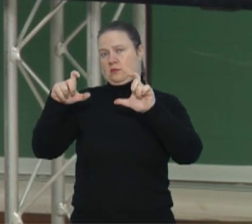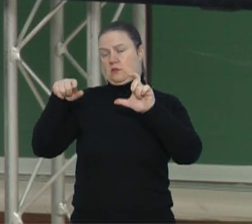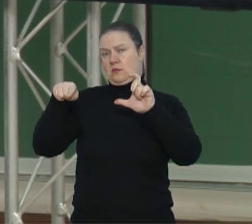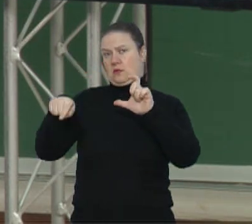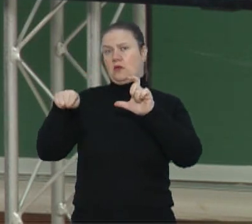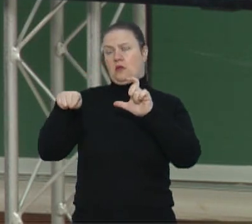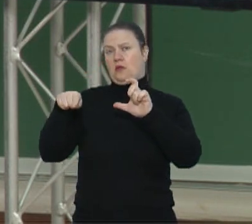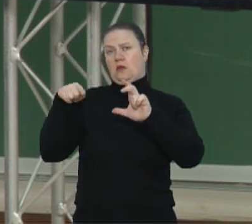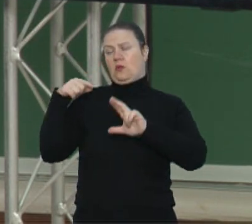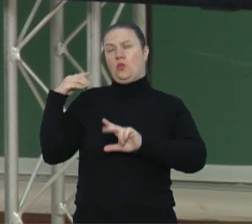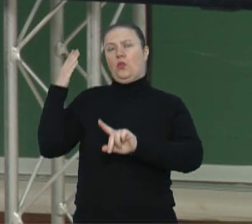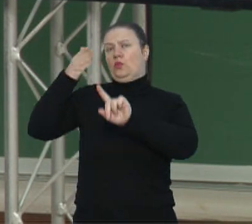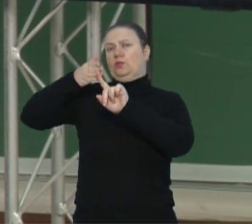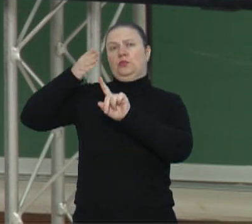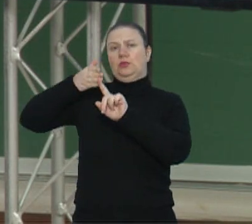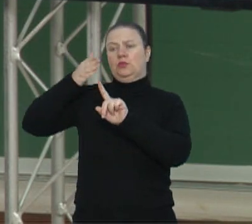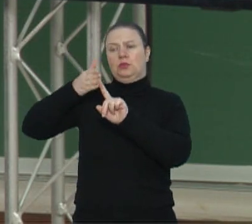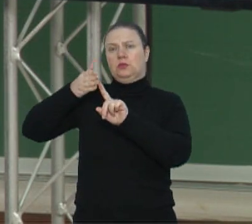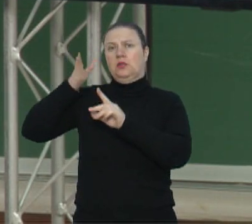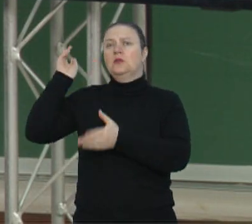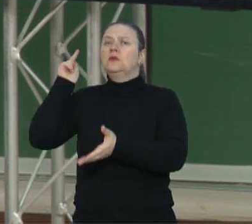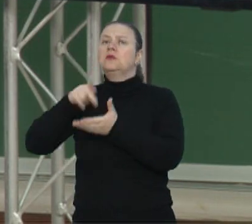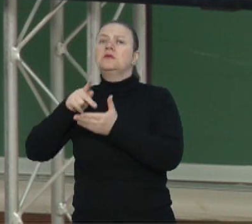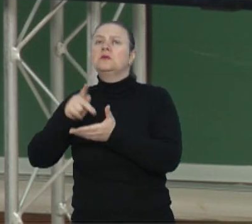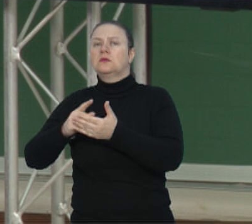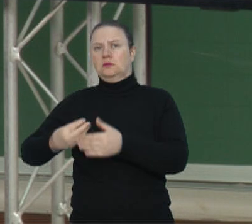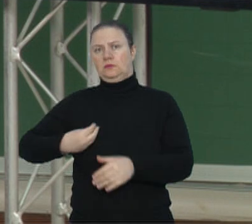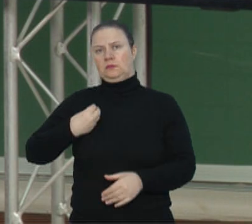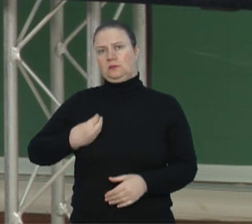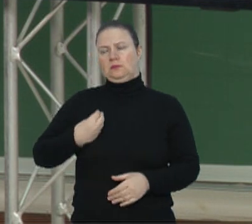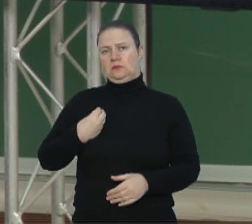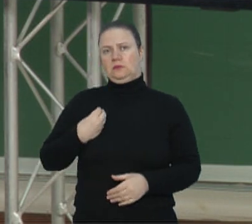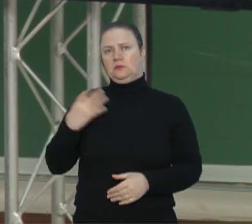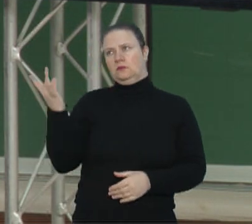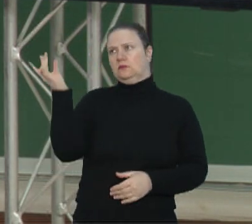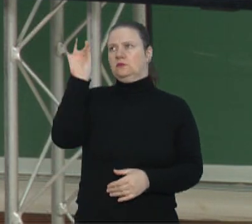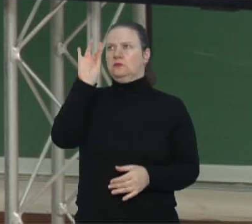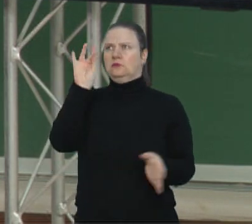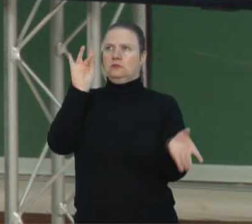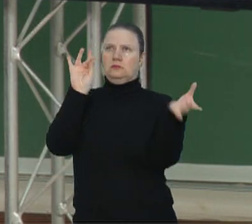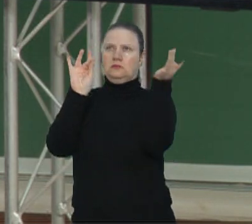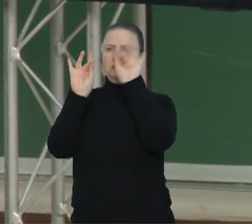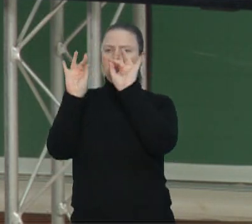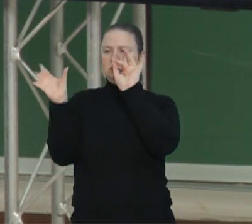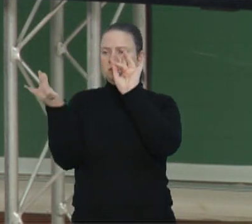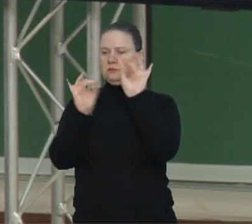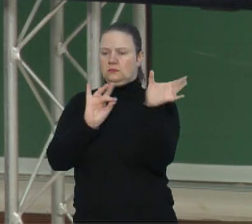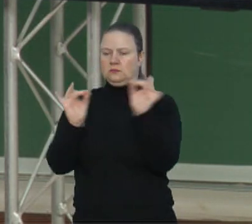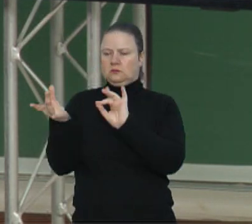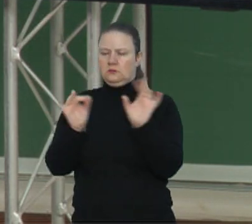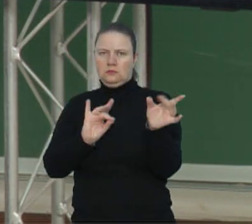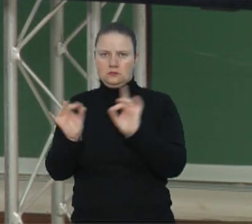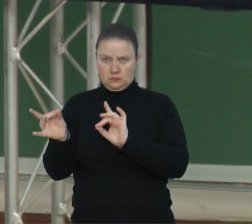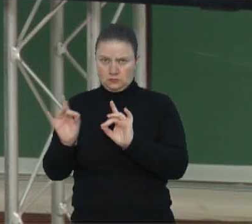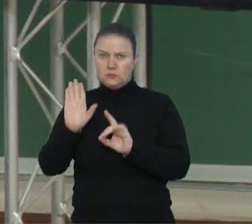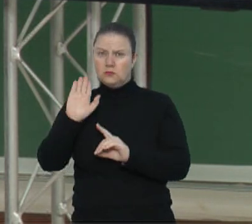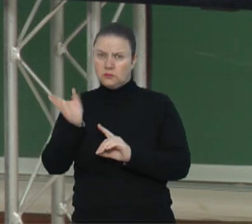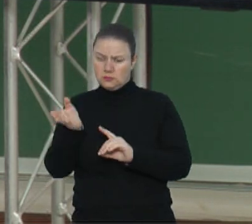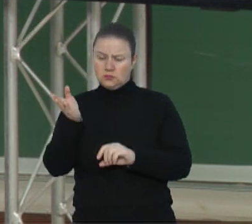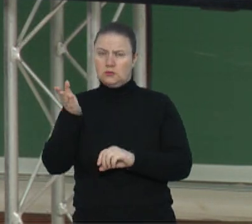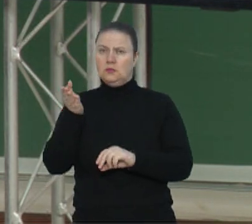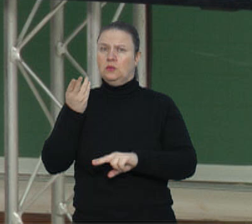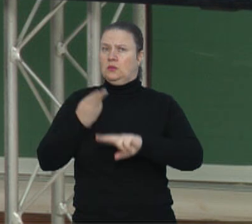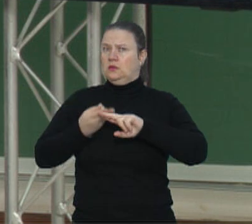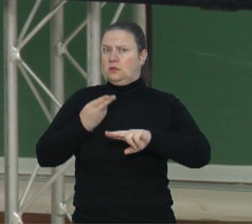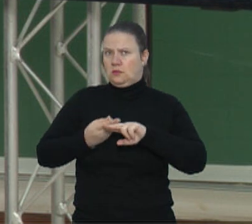essa função de fotografar o real, a realidade, até porque a montagem fotográfica já existia, já era usada até na política, por